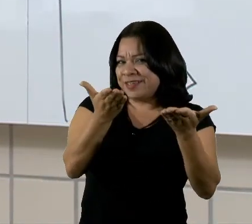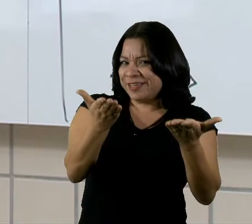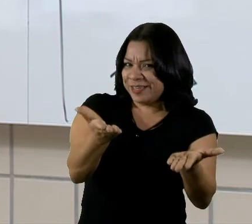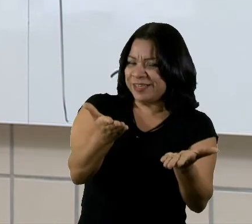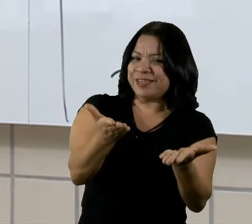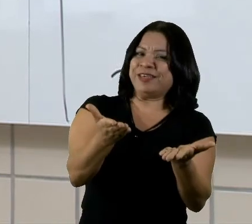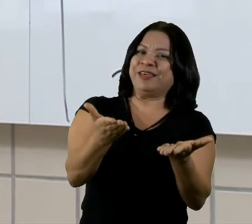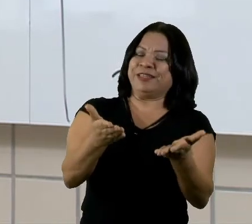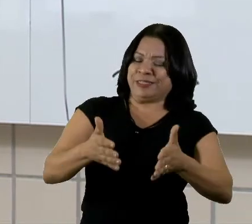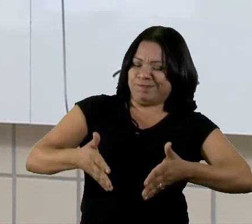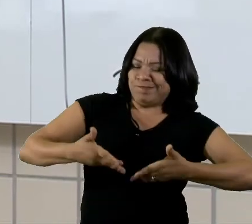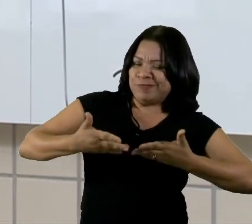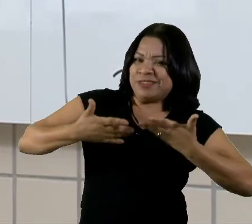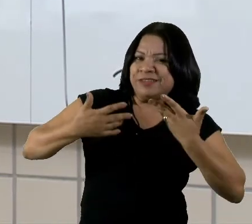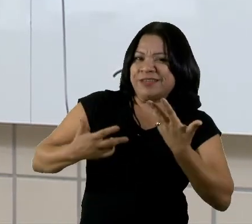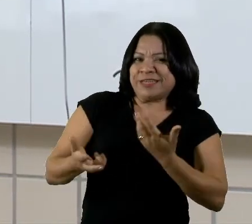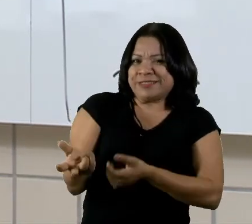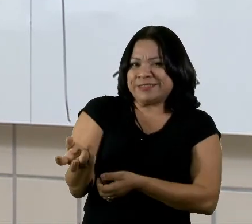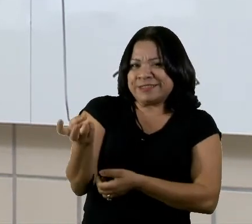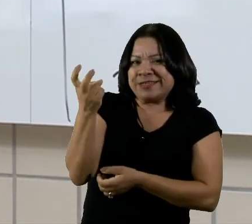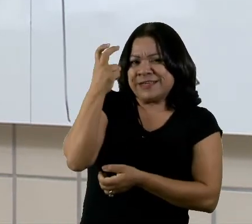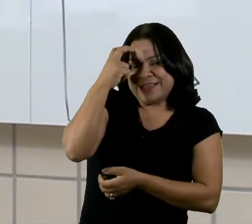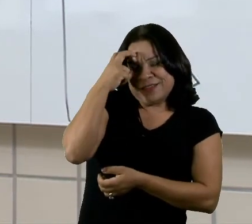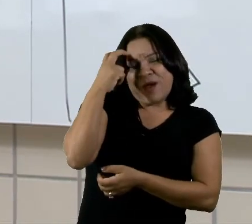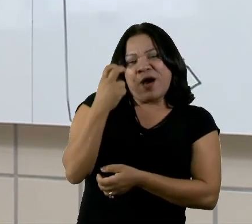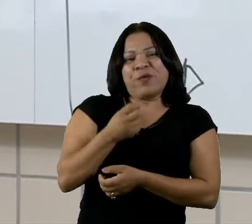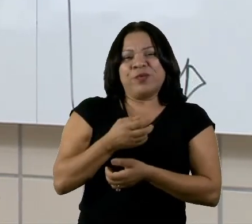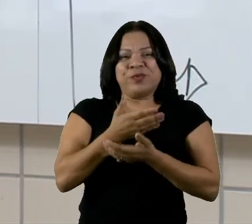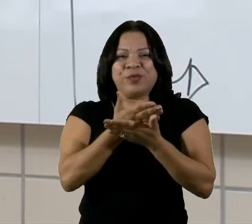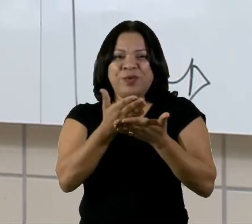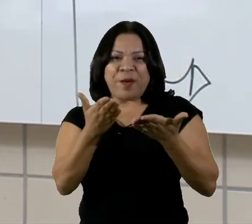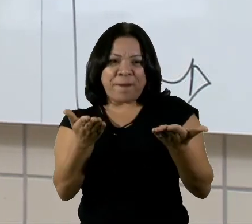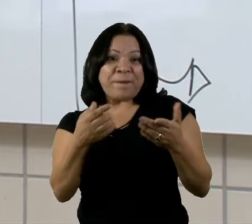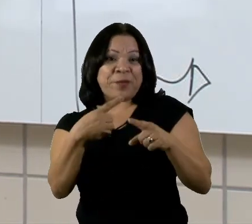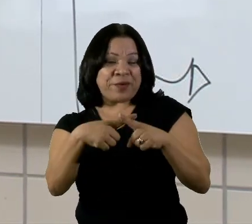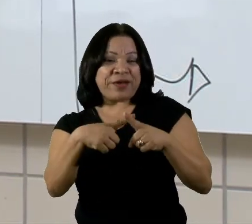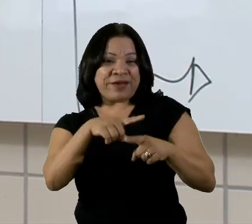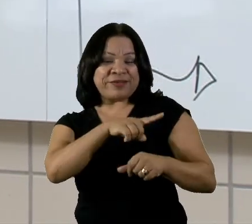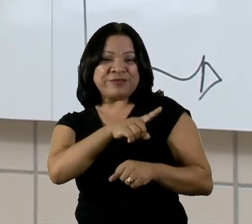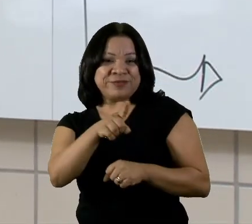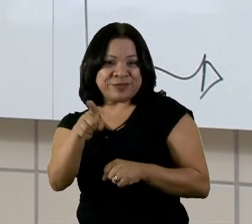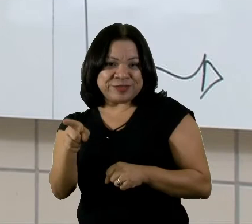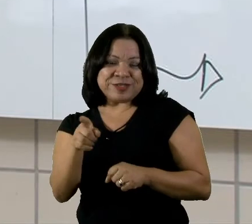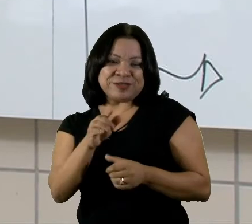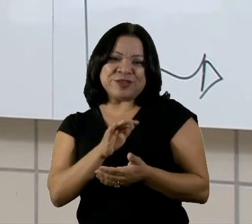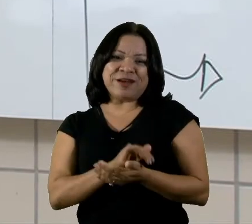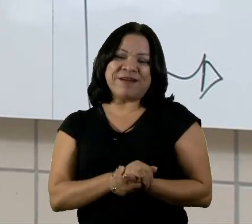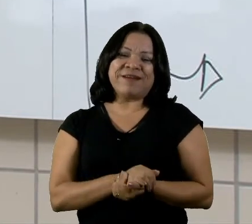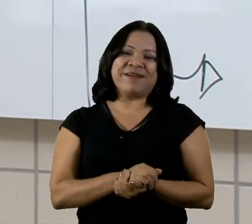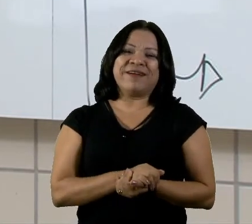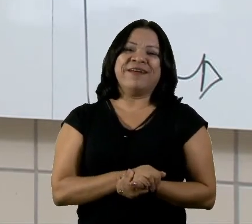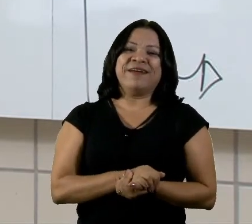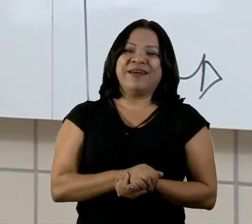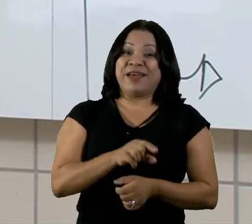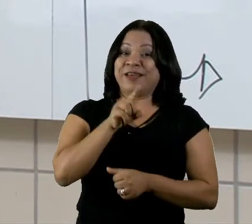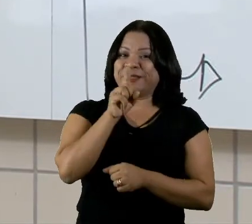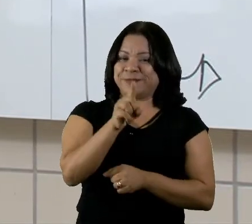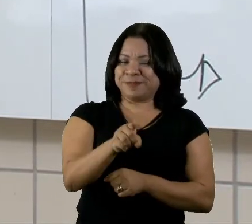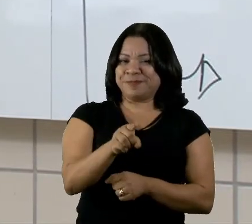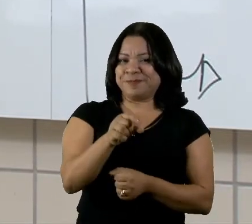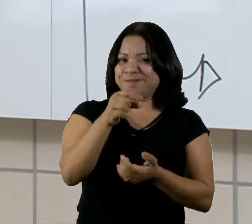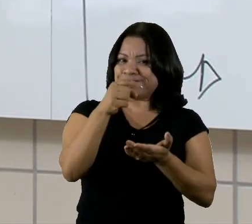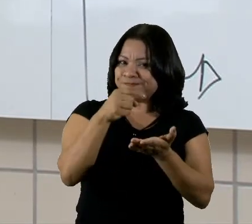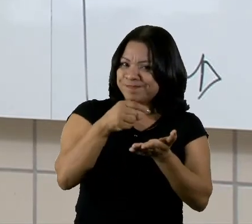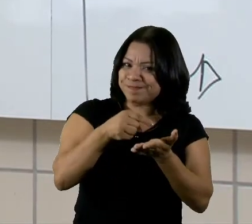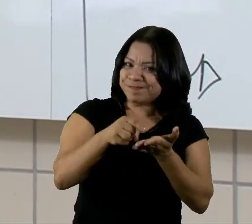de vocês, né? Eu tenho certeza que ela enriqueceu bastante o repertório cultural de vocês e vocês irão utilizar